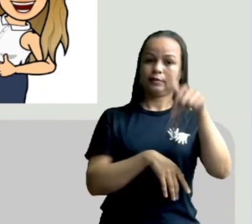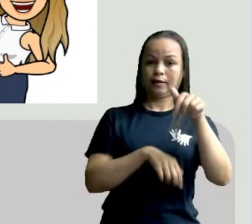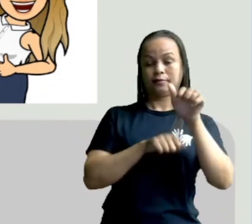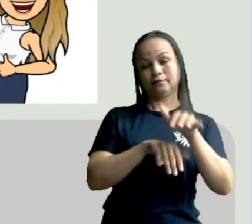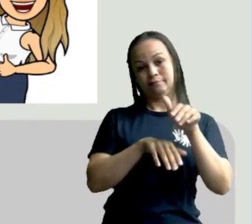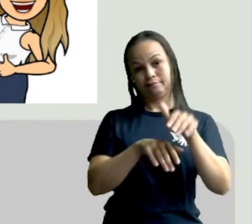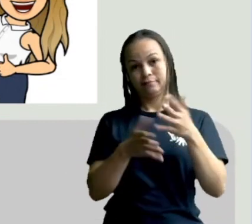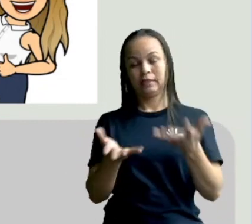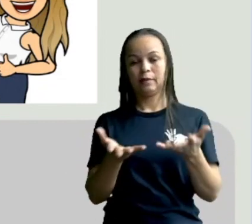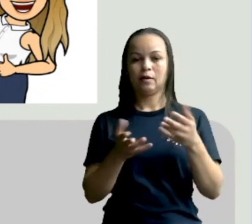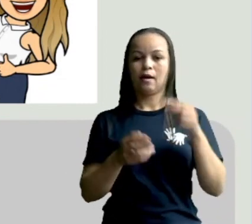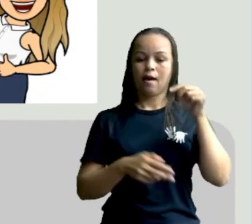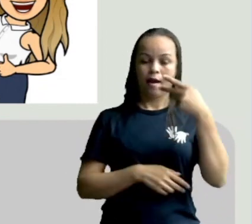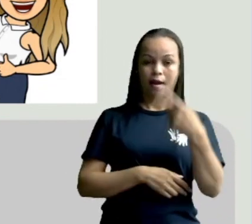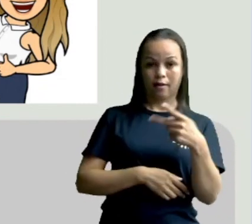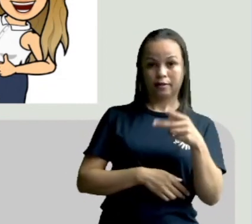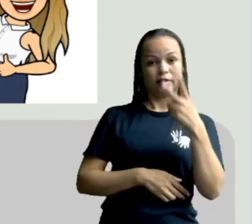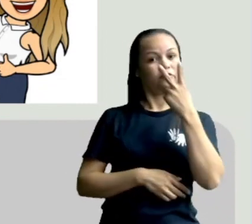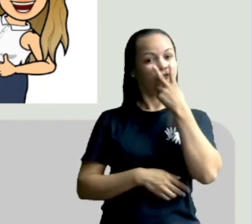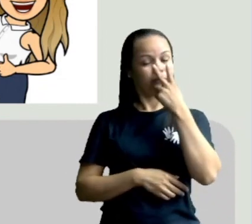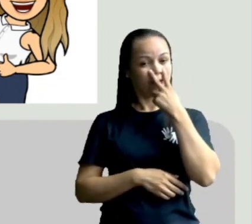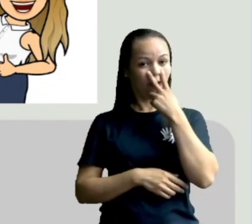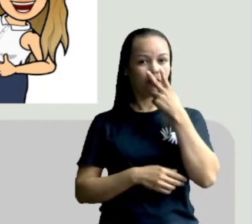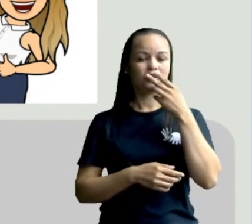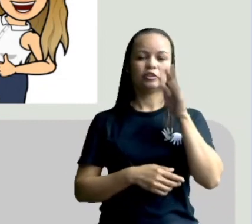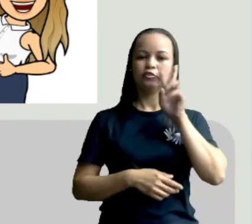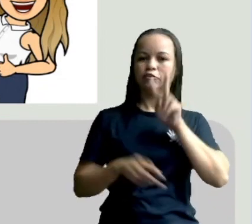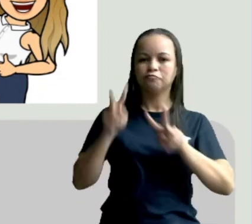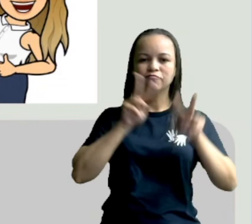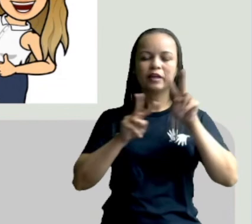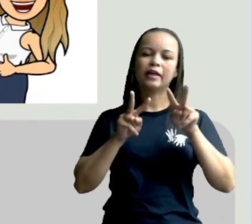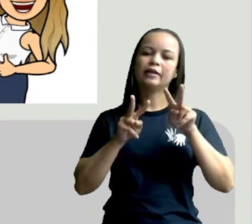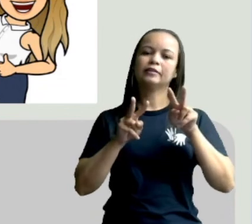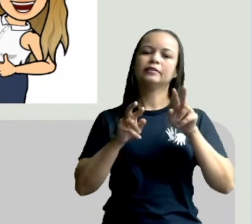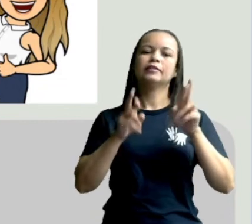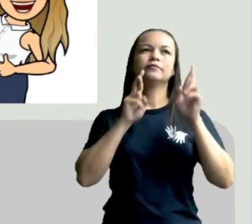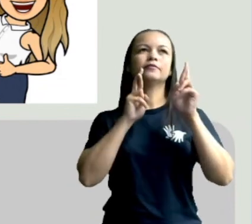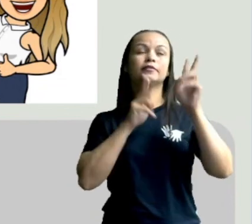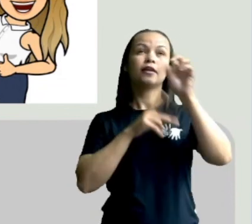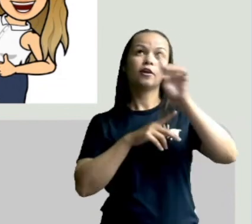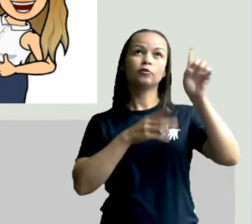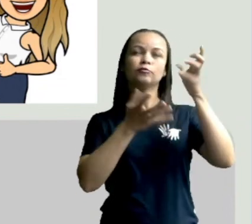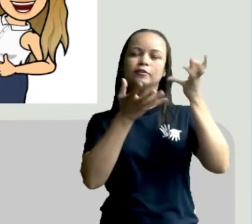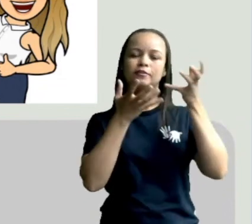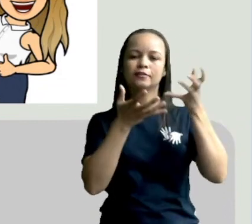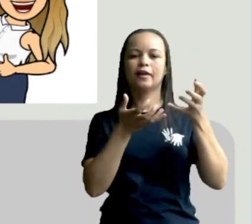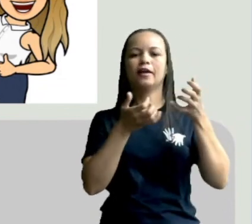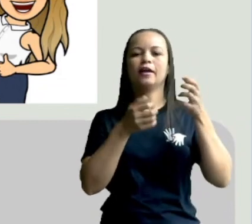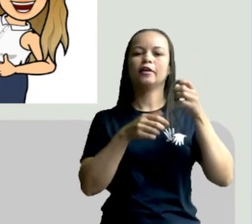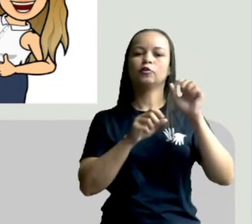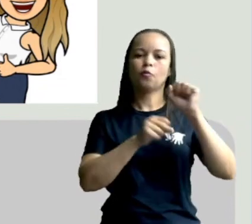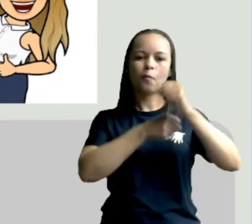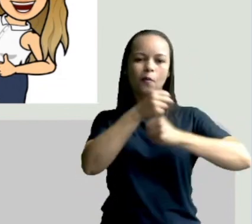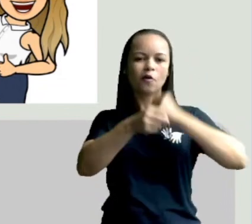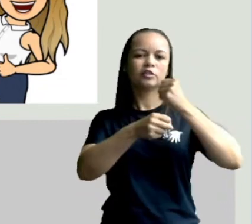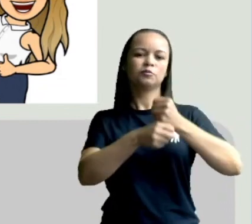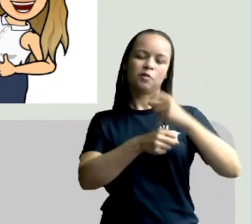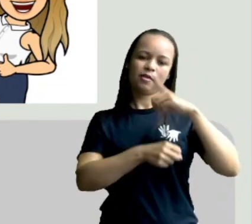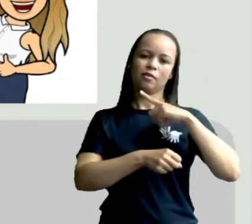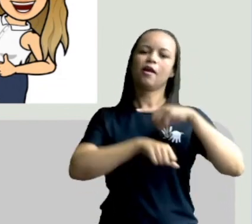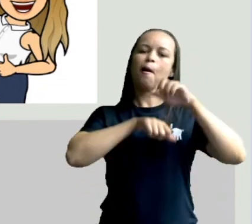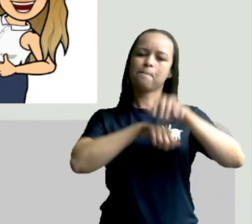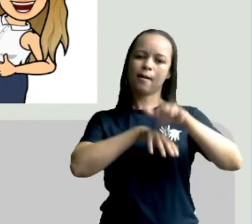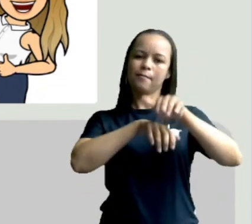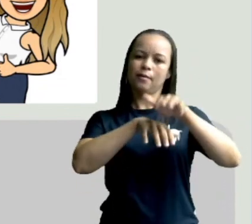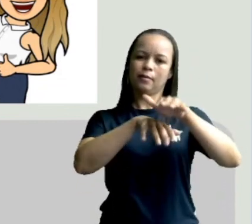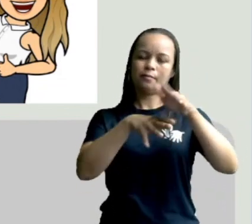Vitória a gente vê muito. Se Deus quiser, no próximo ano estaremos fazendo desfile nas ruas. Vimos um vídeo explicando